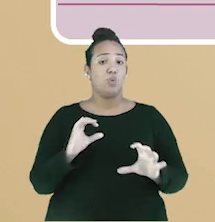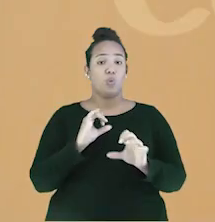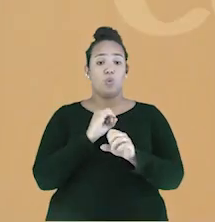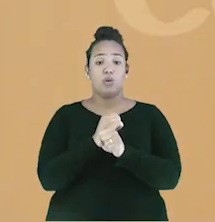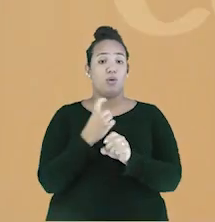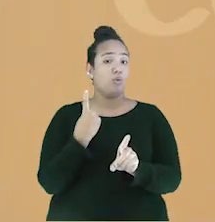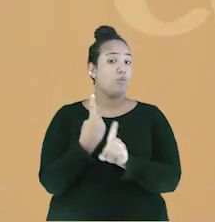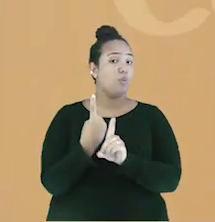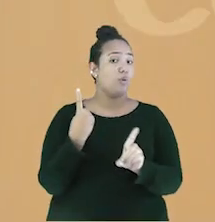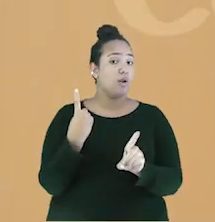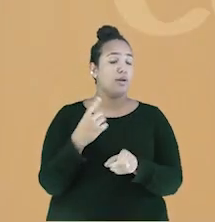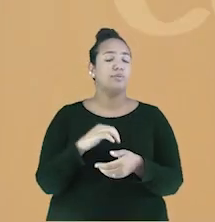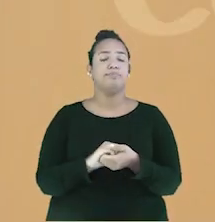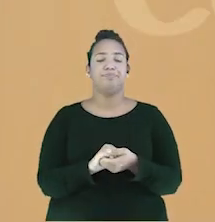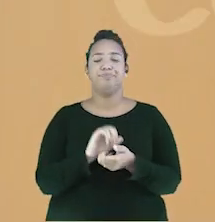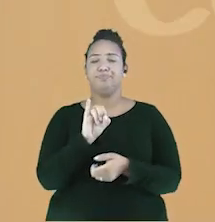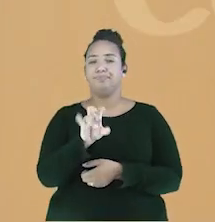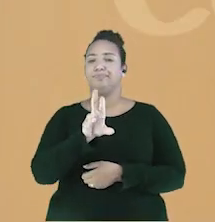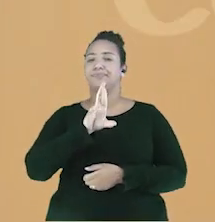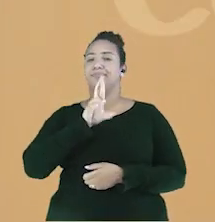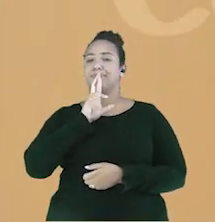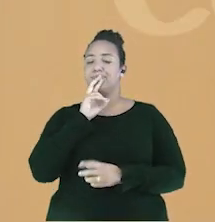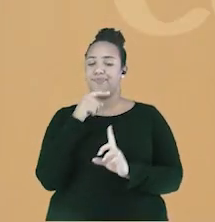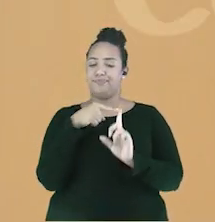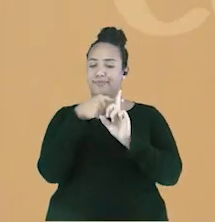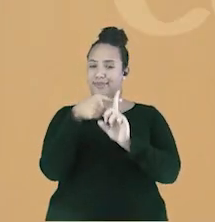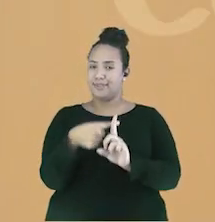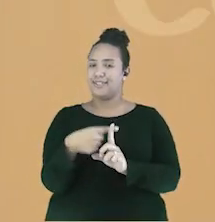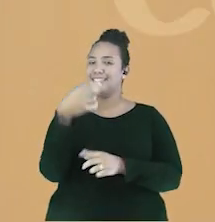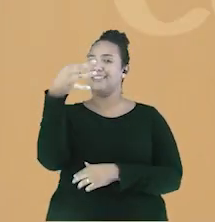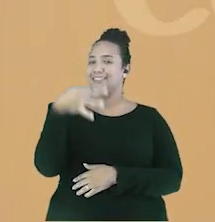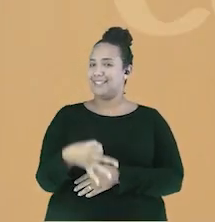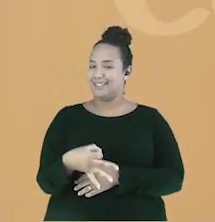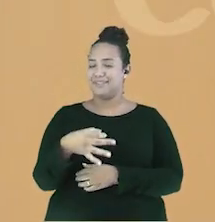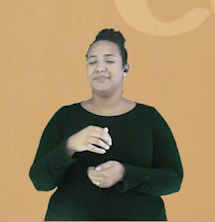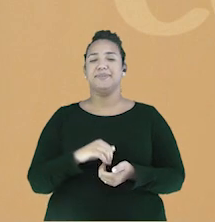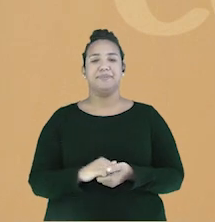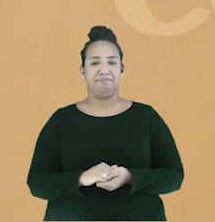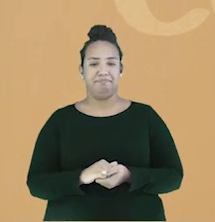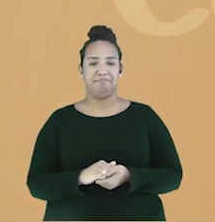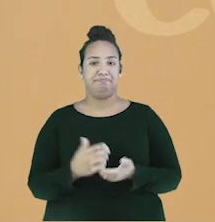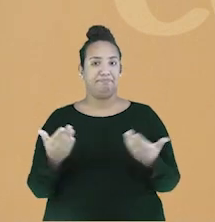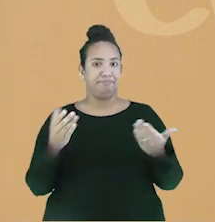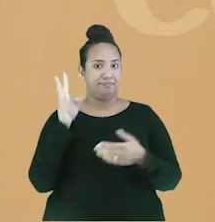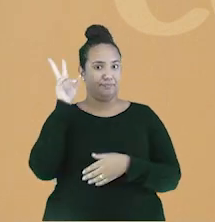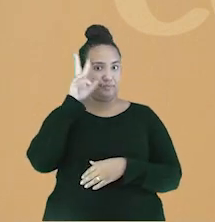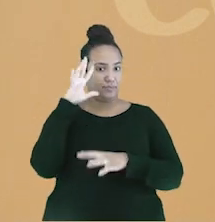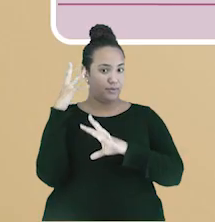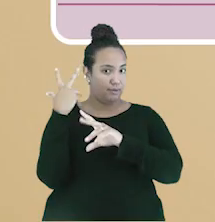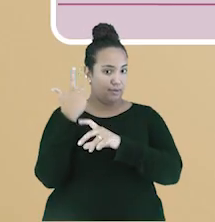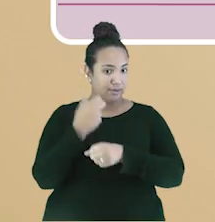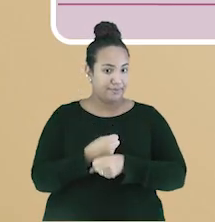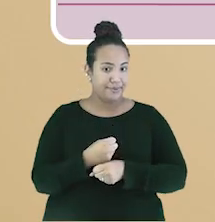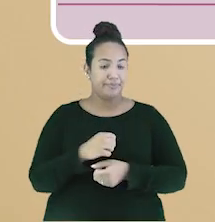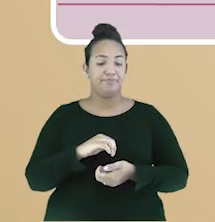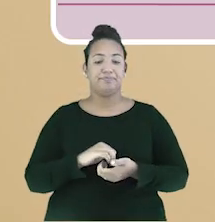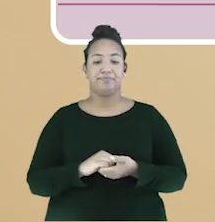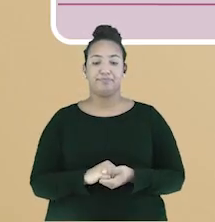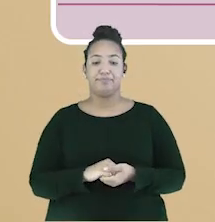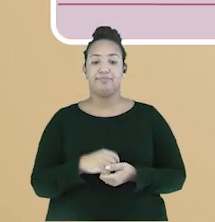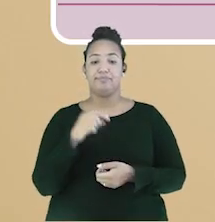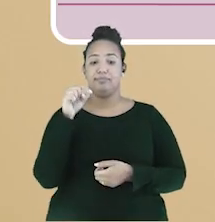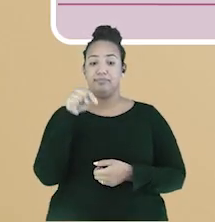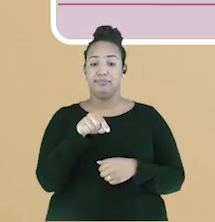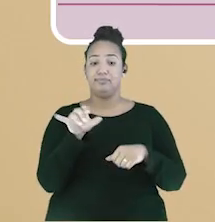bolinhas? Acertou quem falou adição. Vamos relembrar o que é a adição? Essa operação